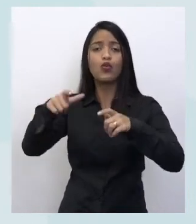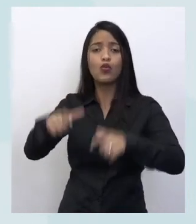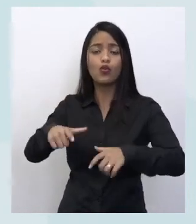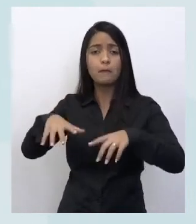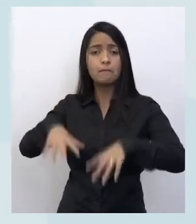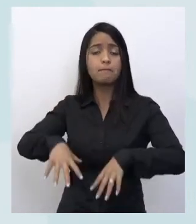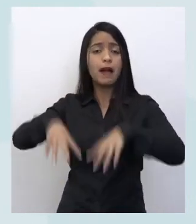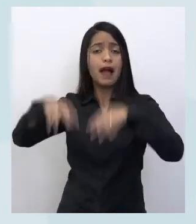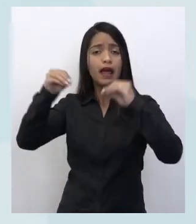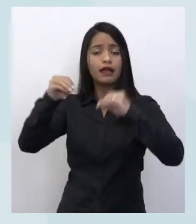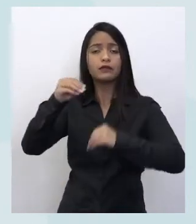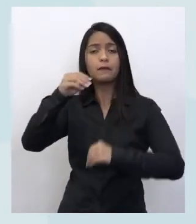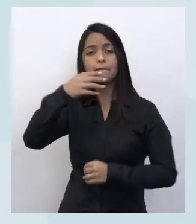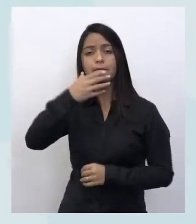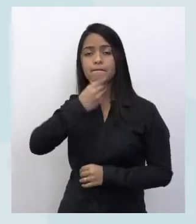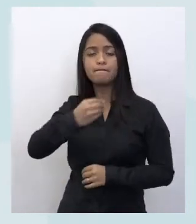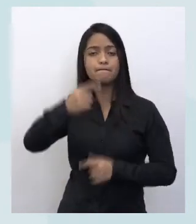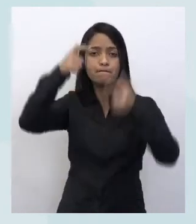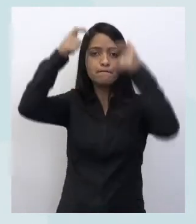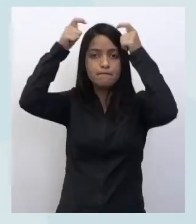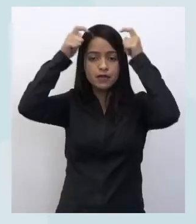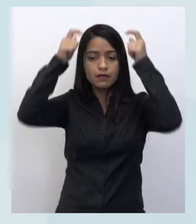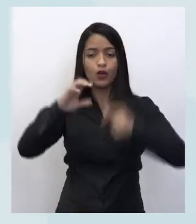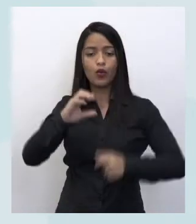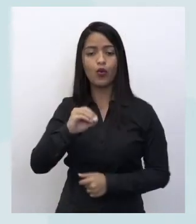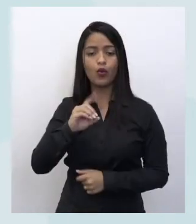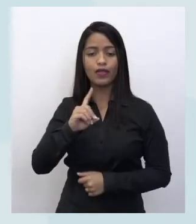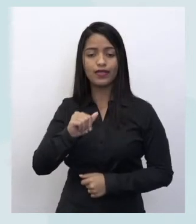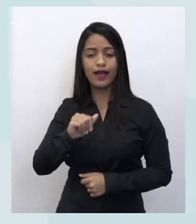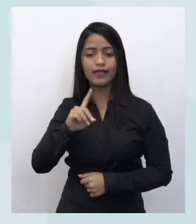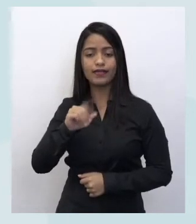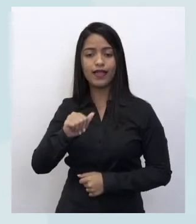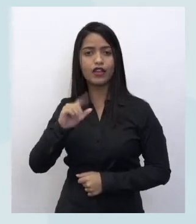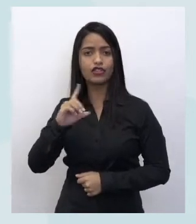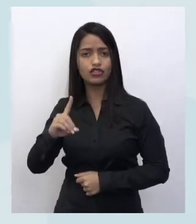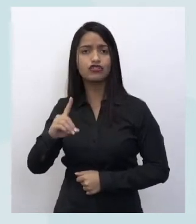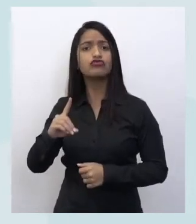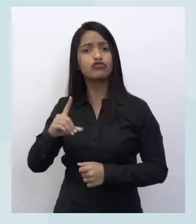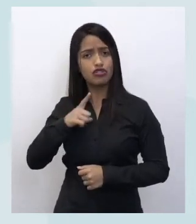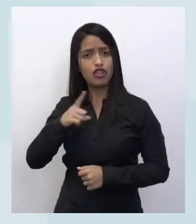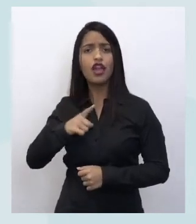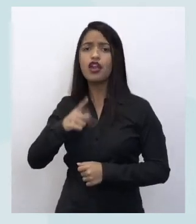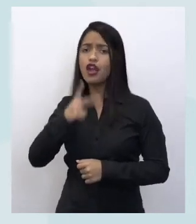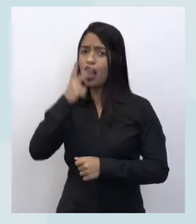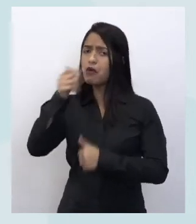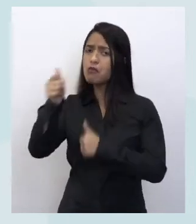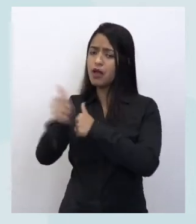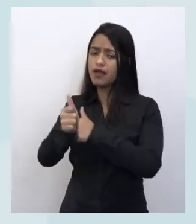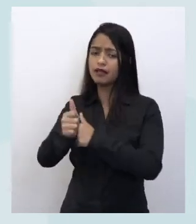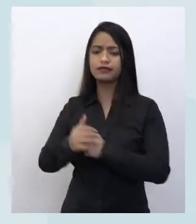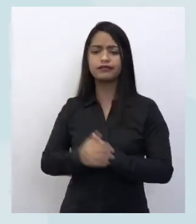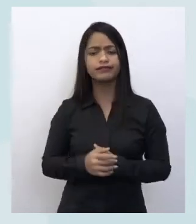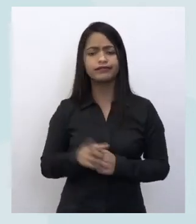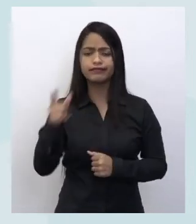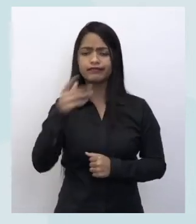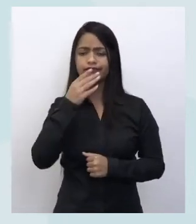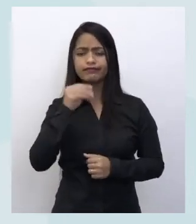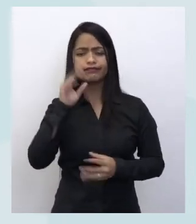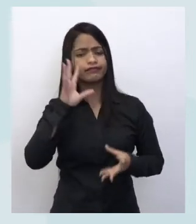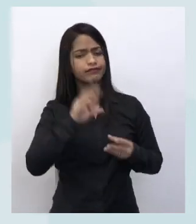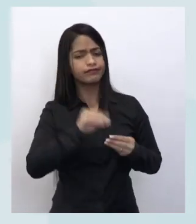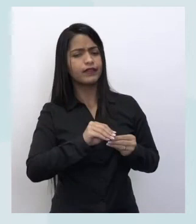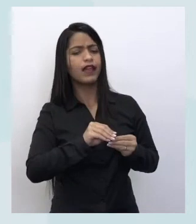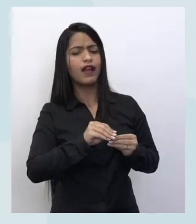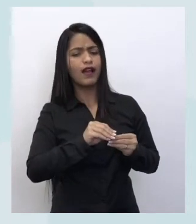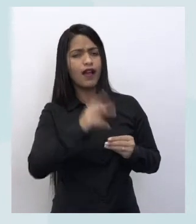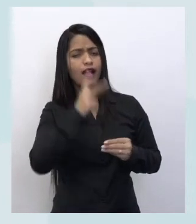onde? O remédio me parece uma consulta ao oráculo de Delfos, concluiu ele, o Heleno. Por que não o